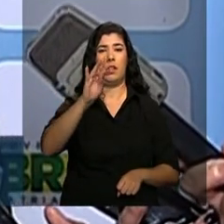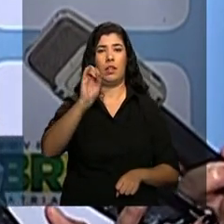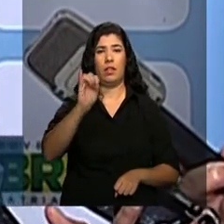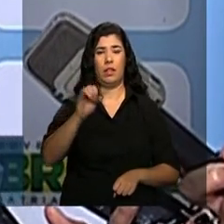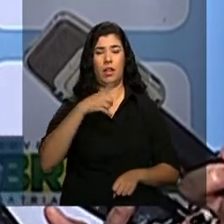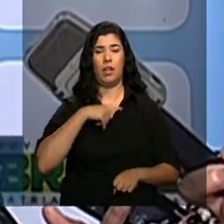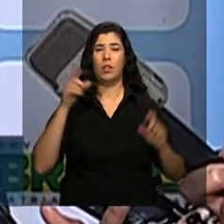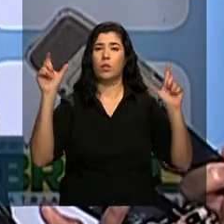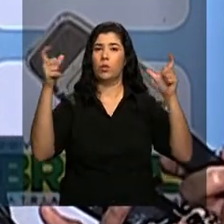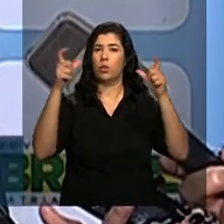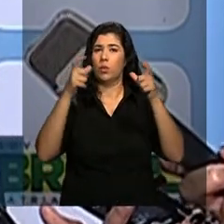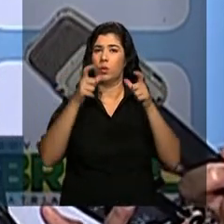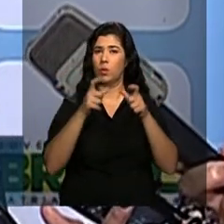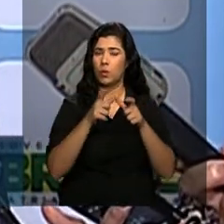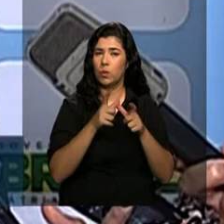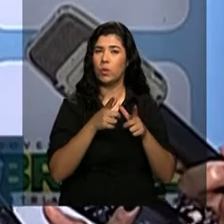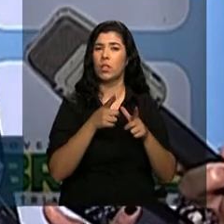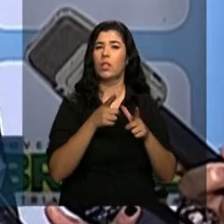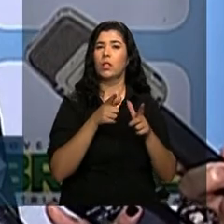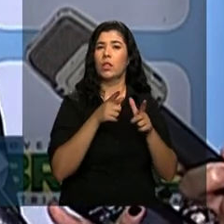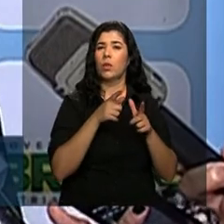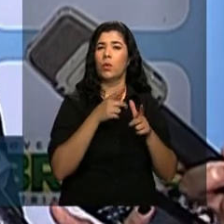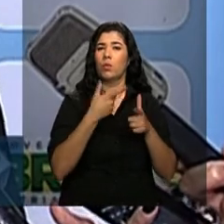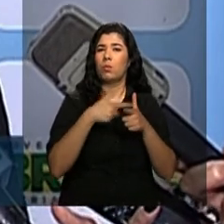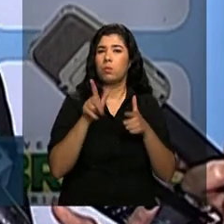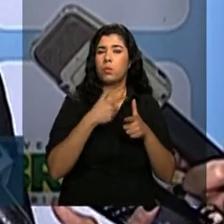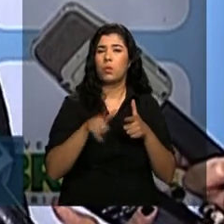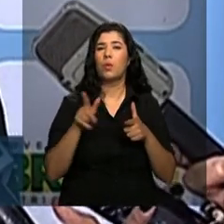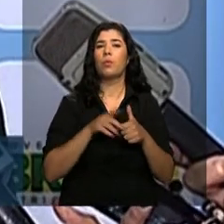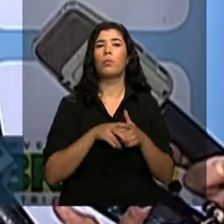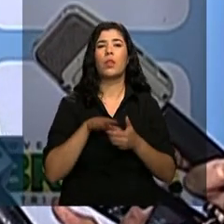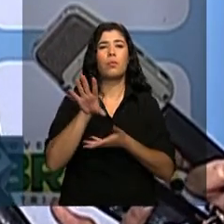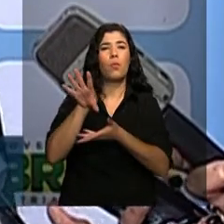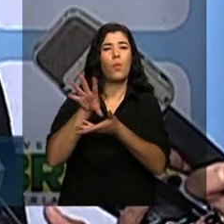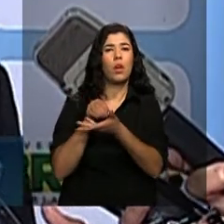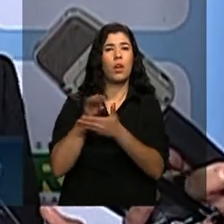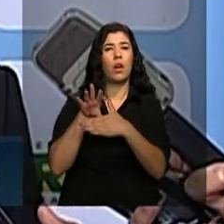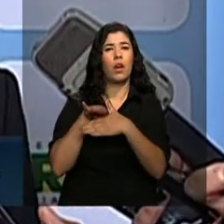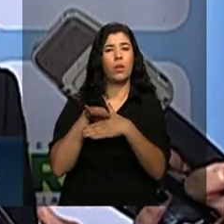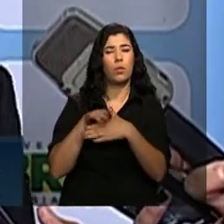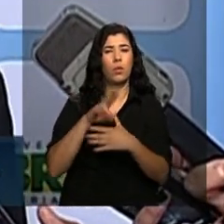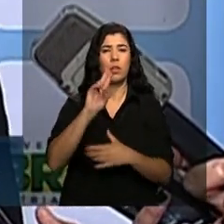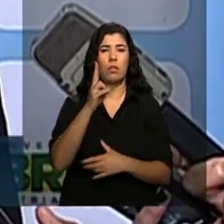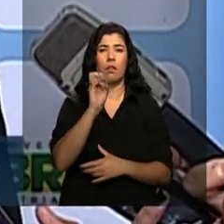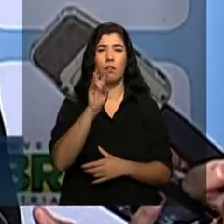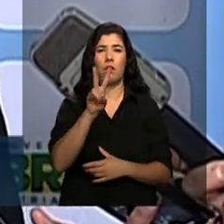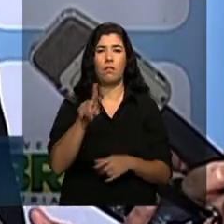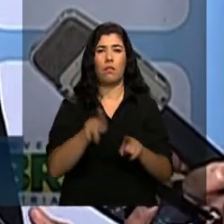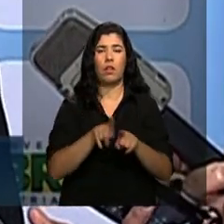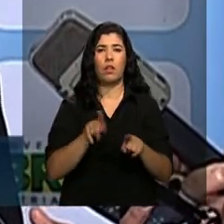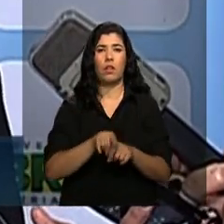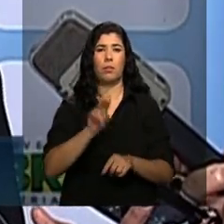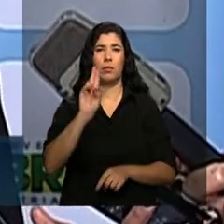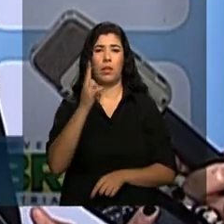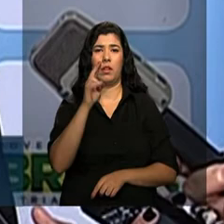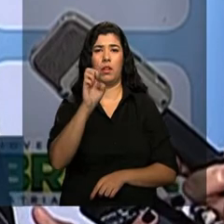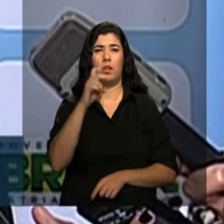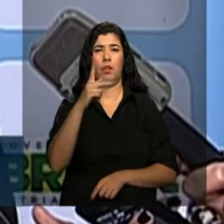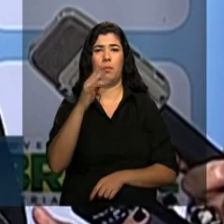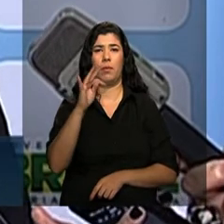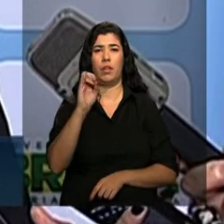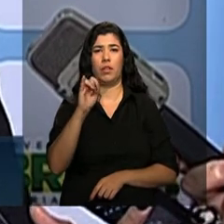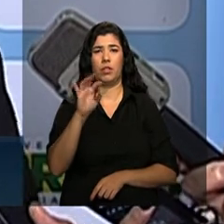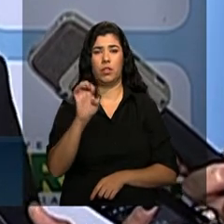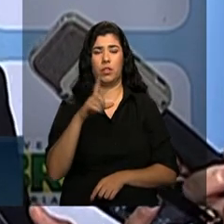portanto, melhorou a precisão diagnóstico da infecção por HIV, por hepatite C no nosso sangue, nós temos condições de